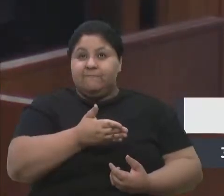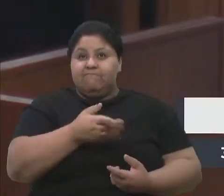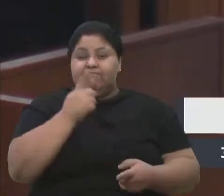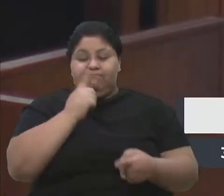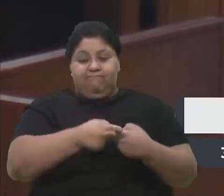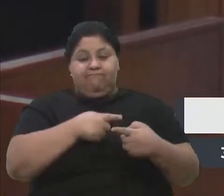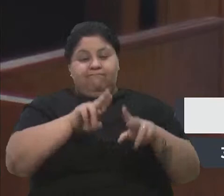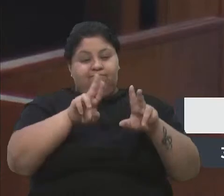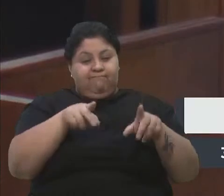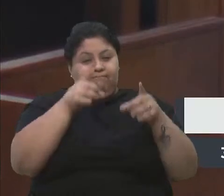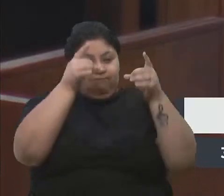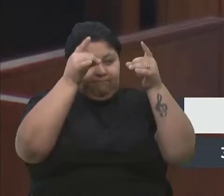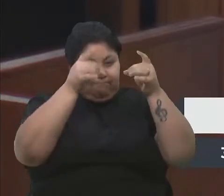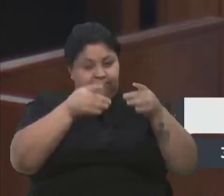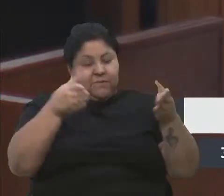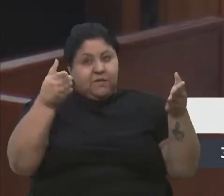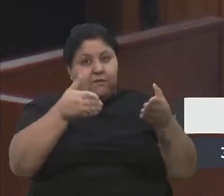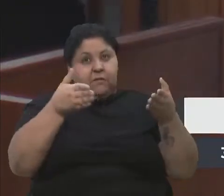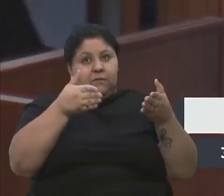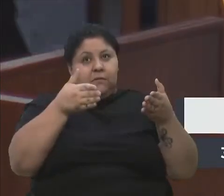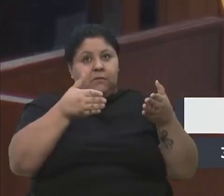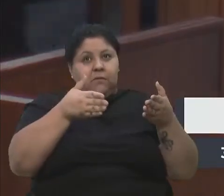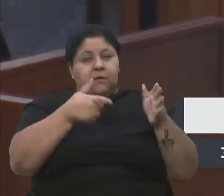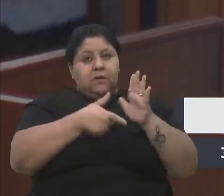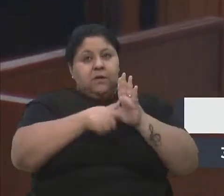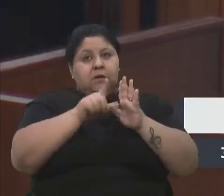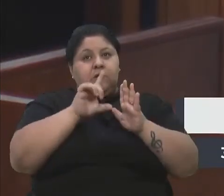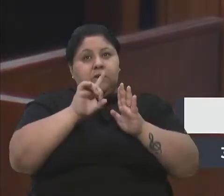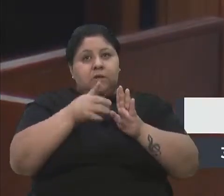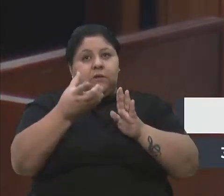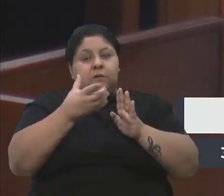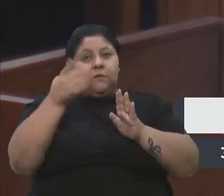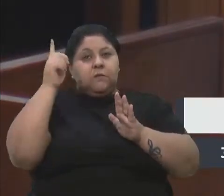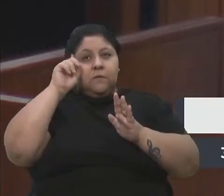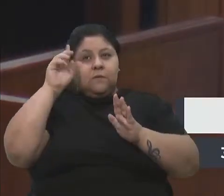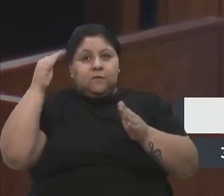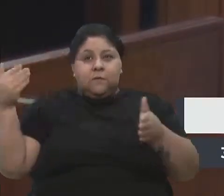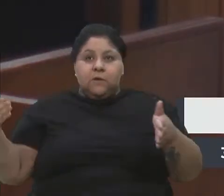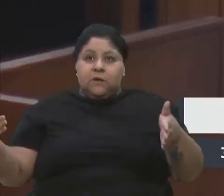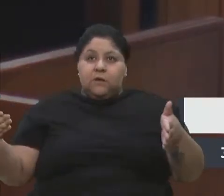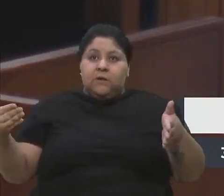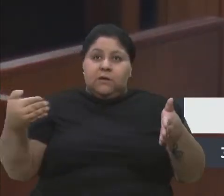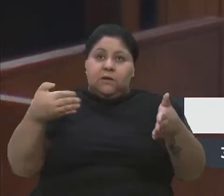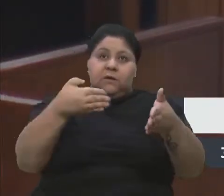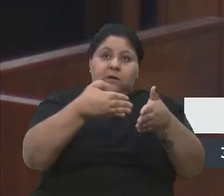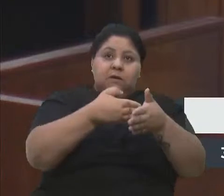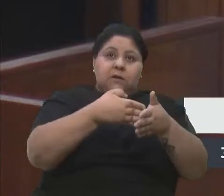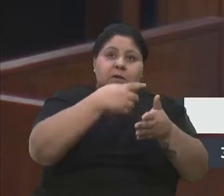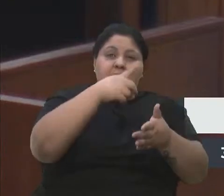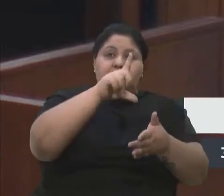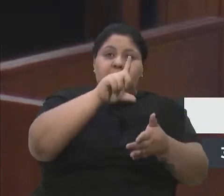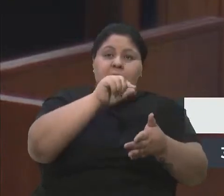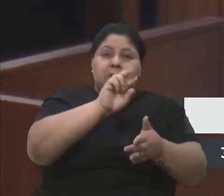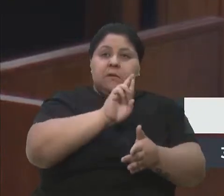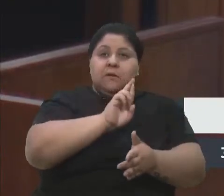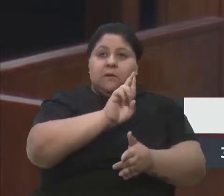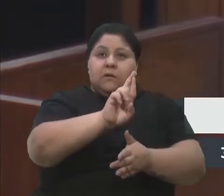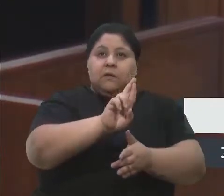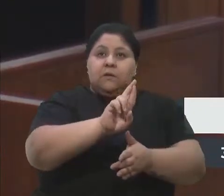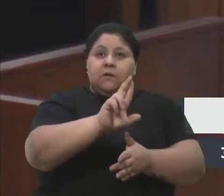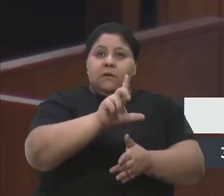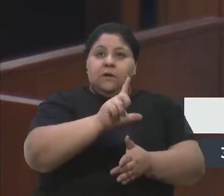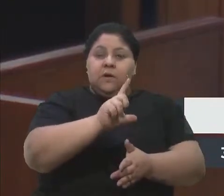tratar especificamente agora. Antes, eu só queria lembrar, acesso ao parque, R$10. Para quem tem o cartão tradicionalista,